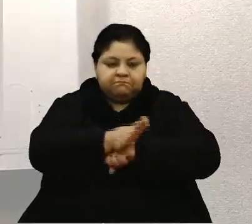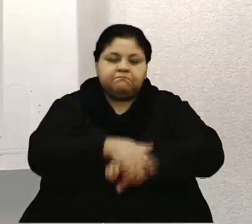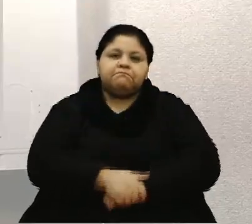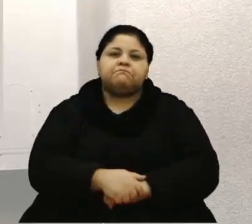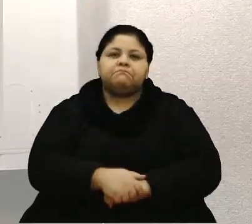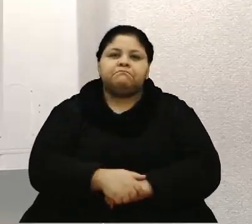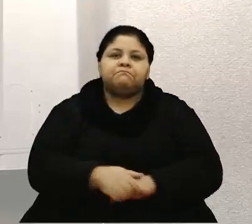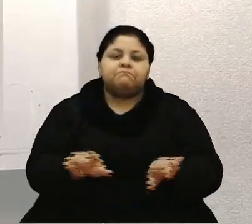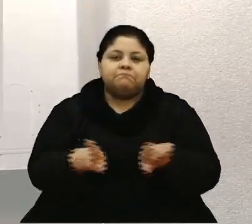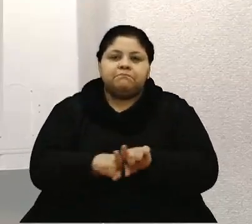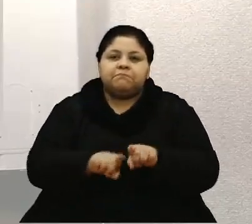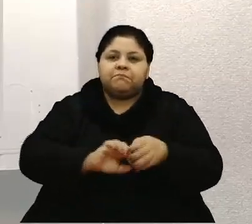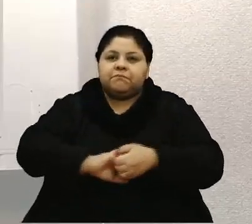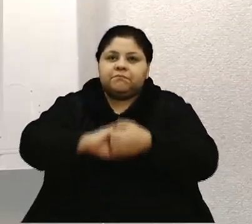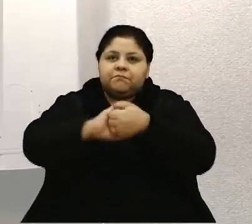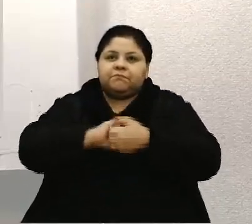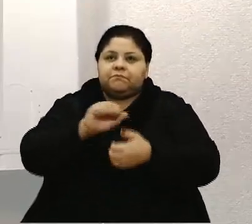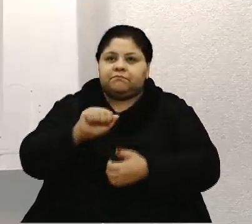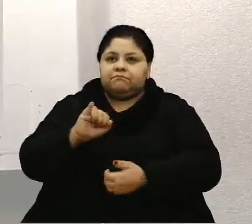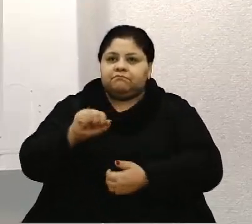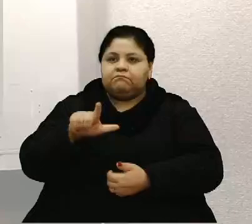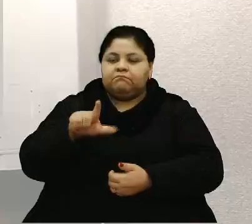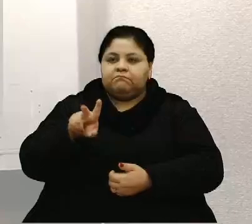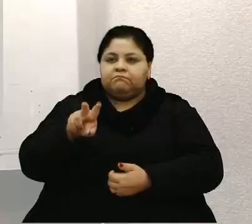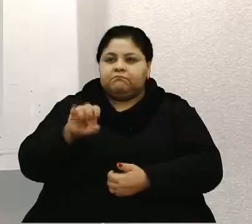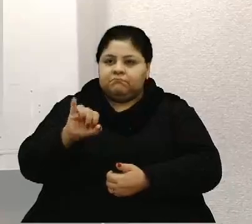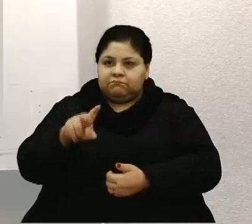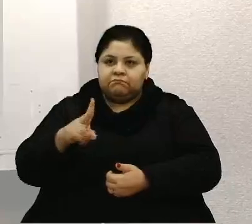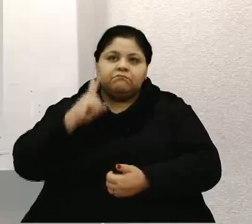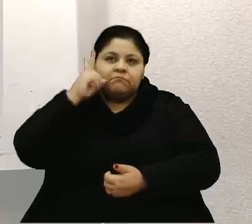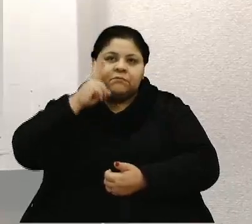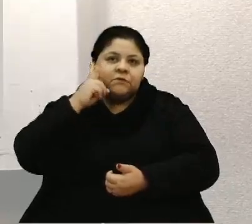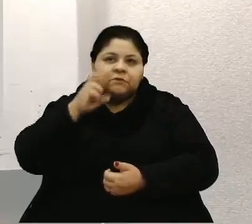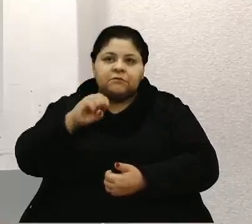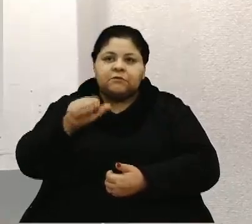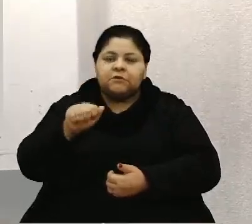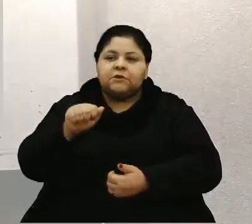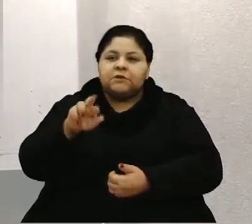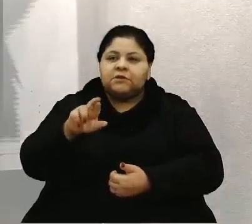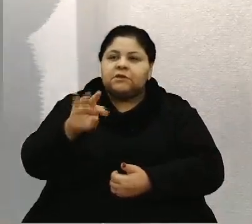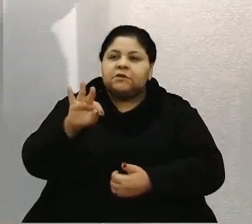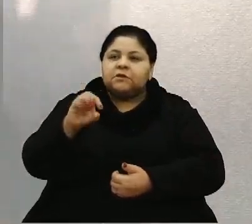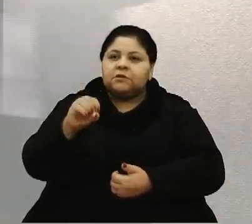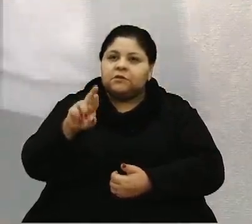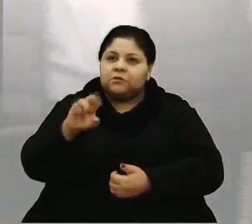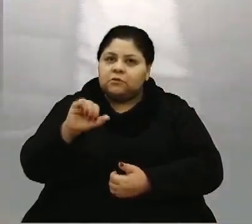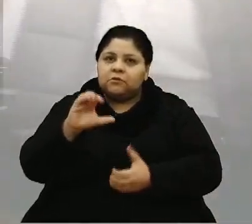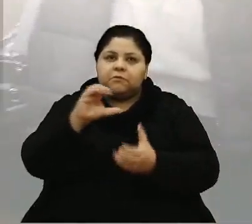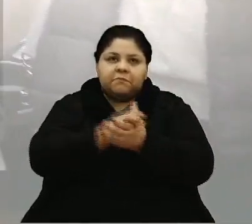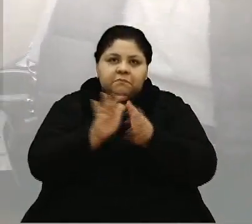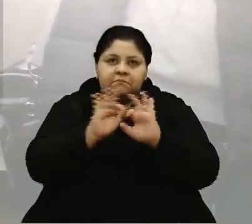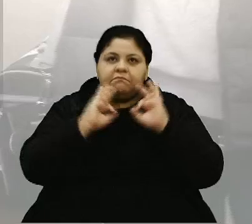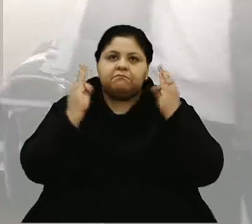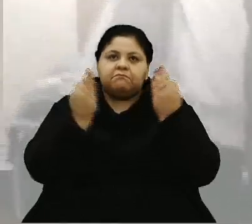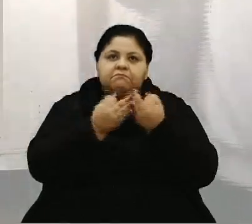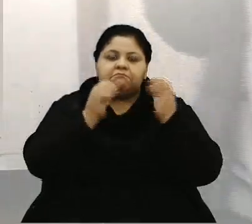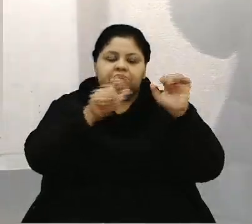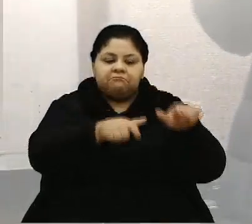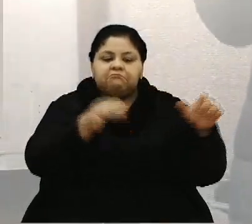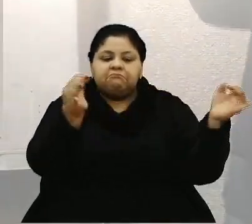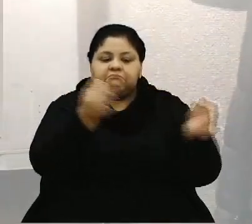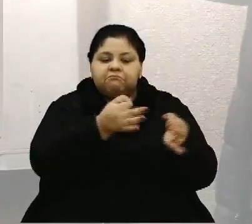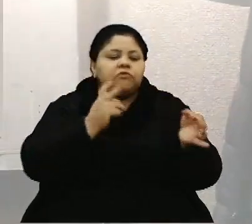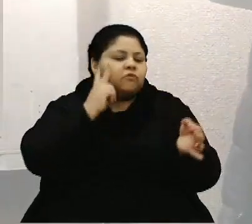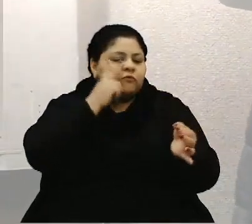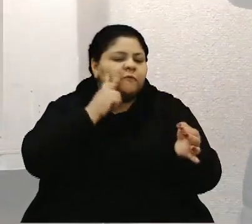Queria também saudar aqui a Silvia, da Vinícola Sartori, e o marido, a família, né? Um lugar maravilhoso, um vinho que